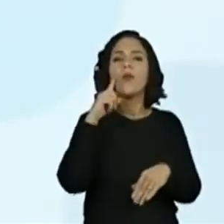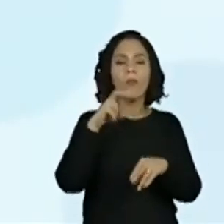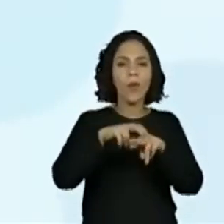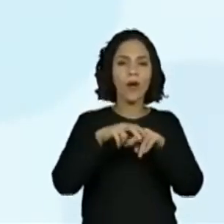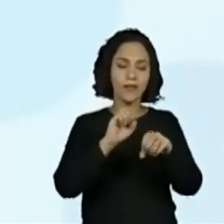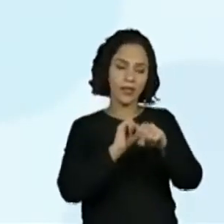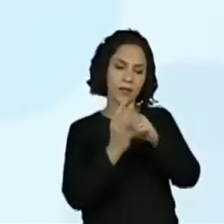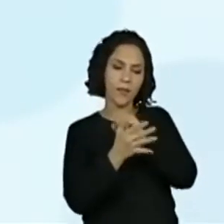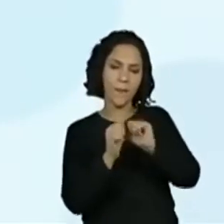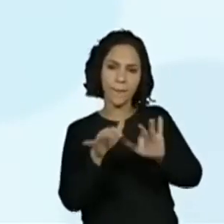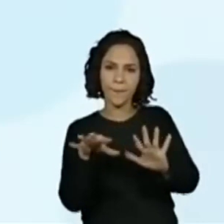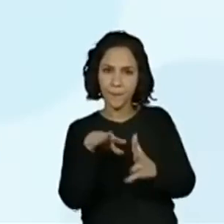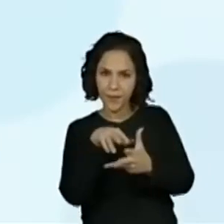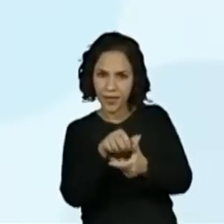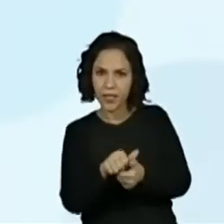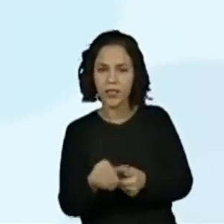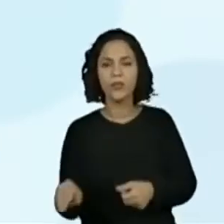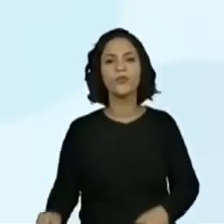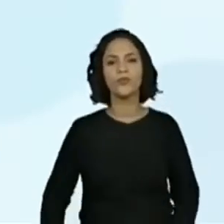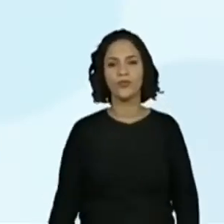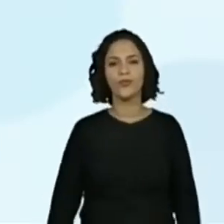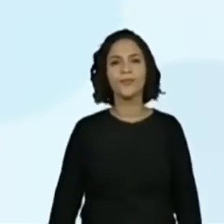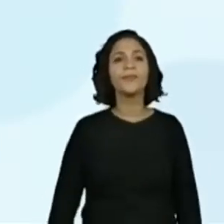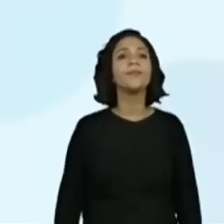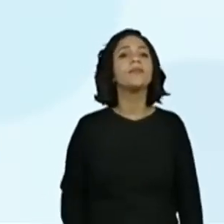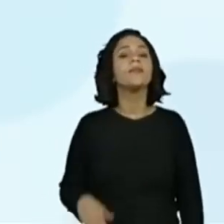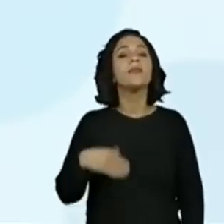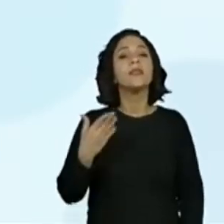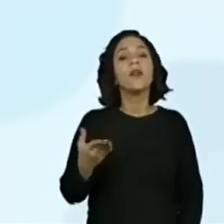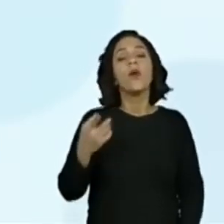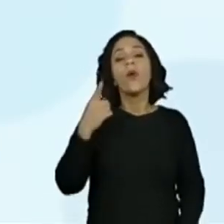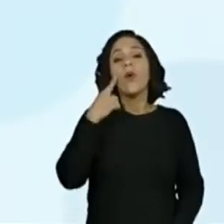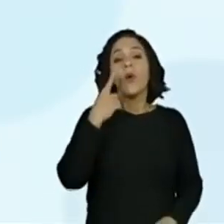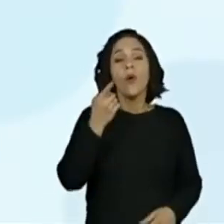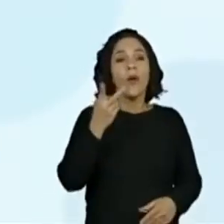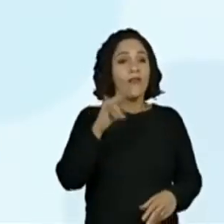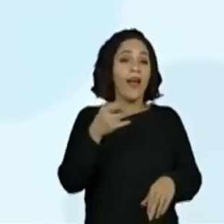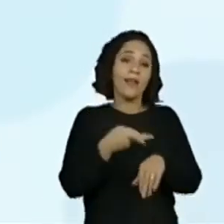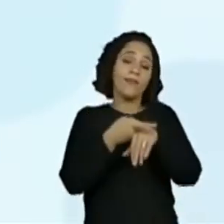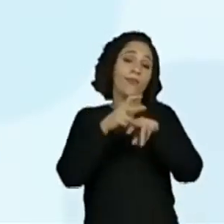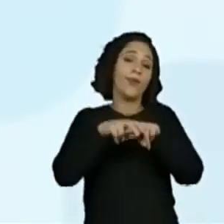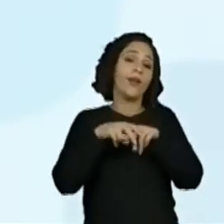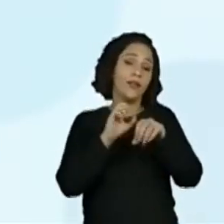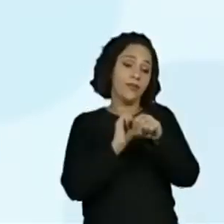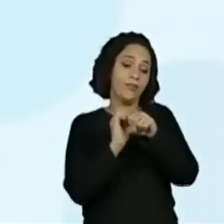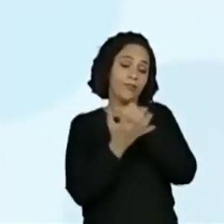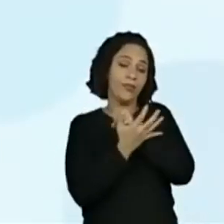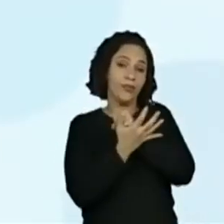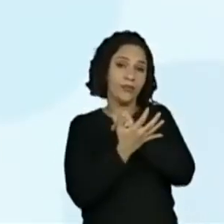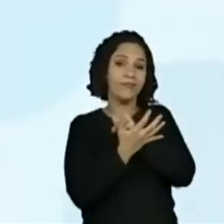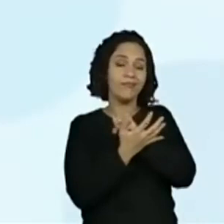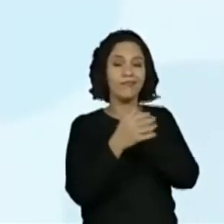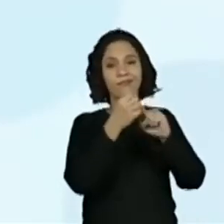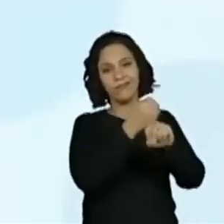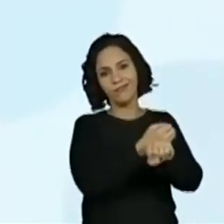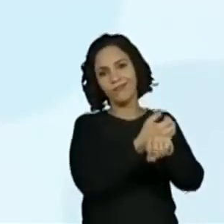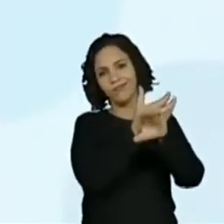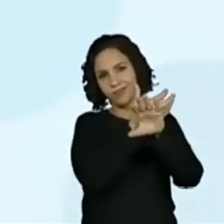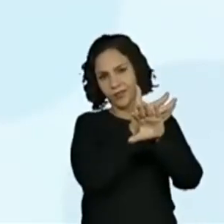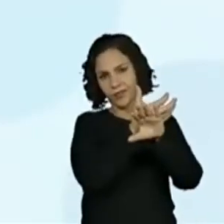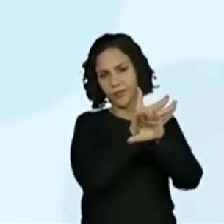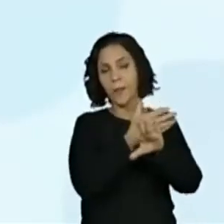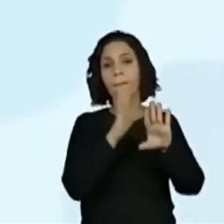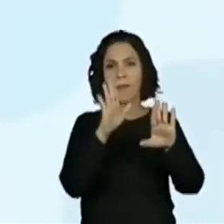pandemia, né? Exatamente. Esse afastamento aí, então eles vão ter que fazer a premiação assim, né? Dessa forma. Será que todos eles sabem o